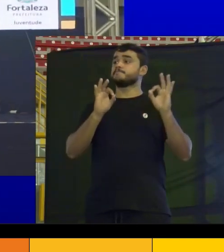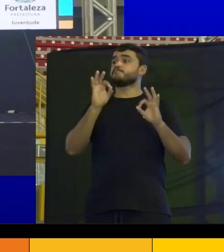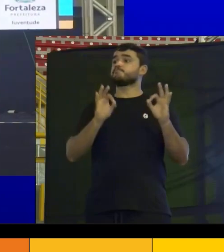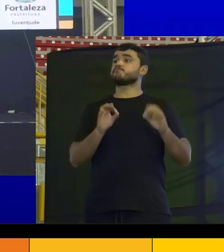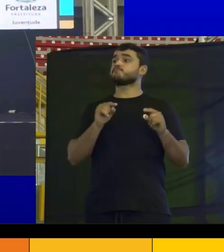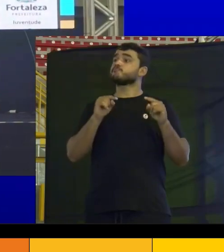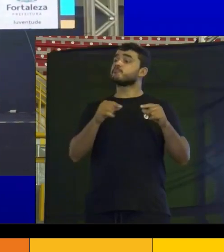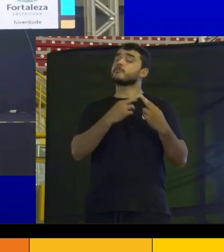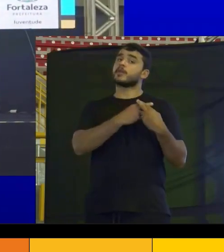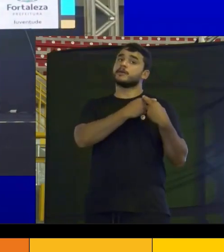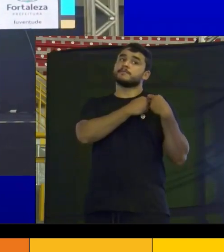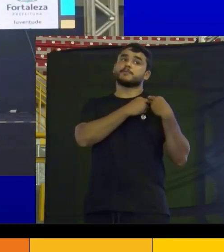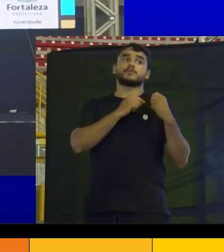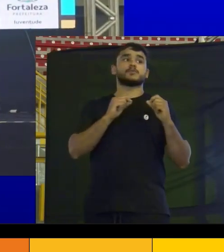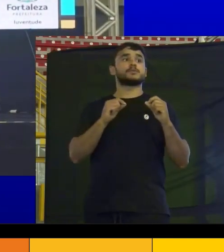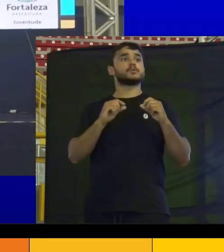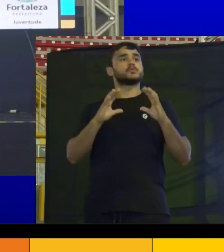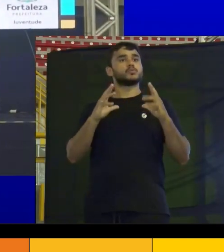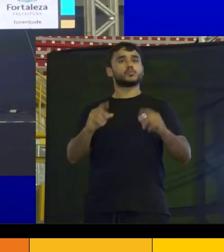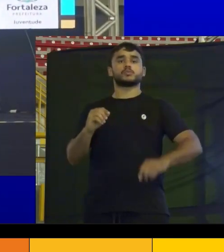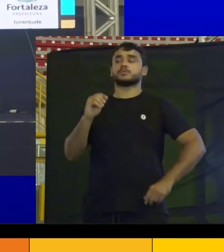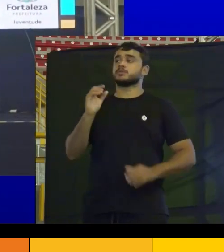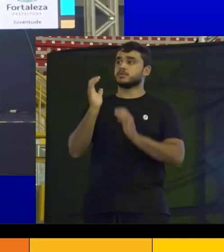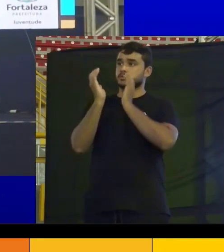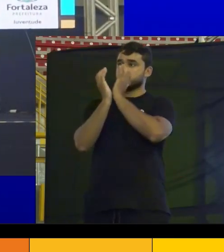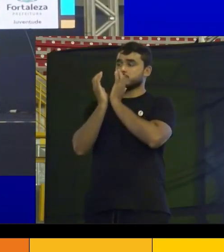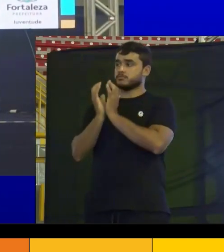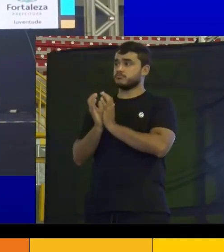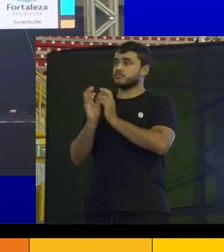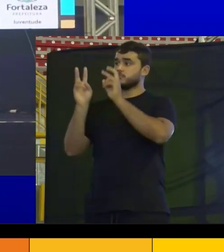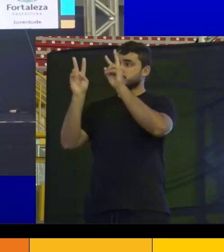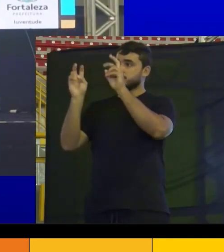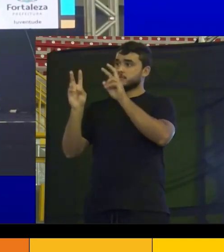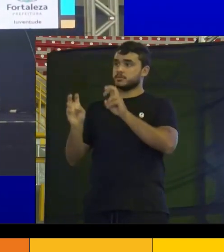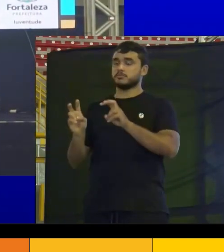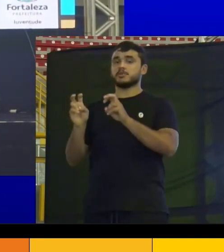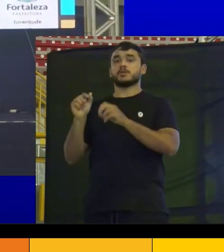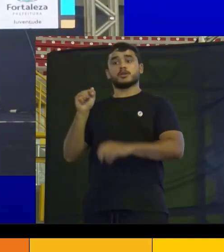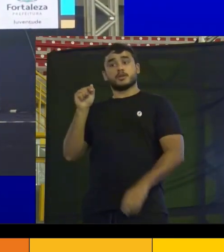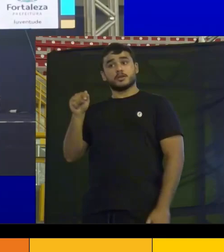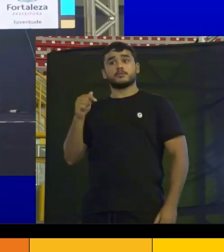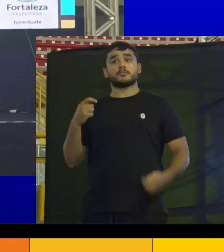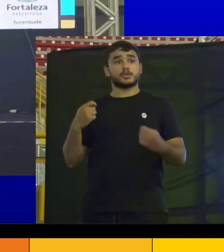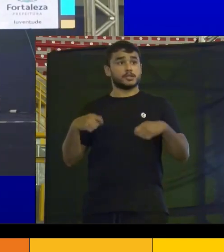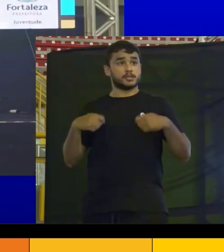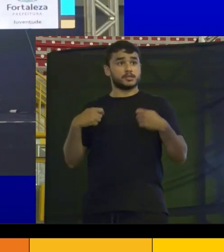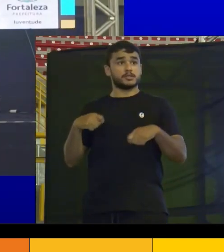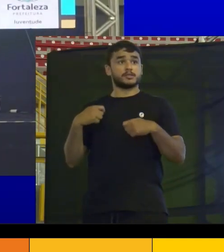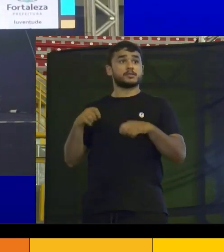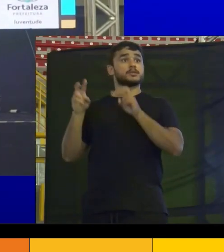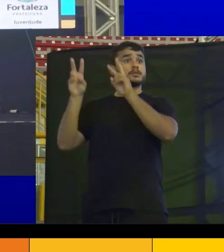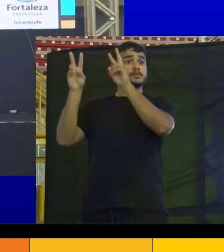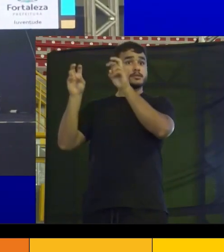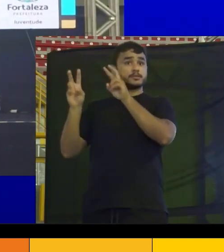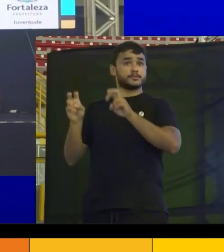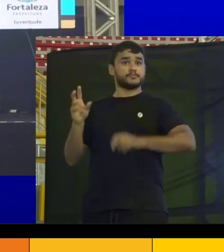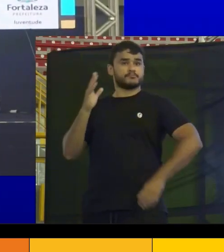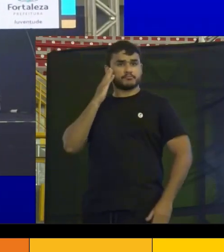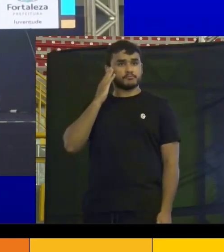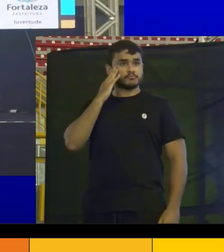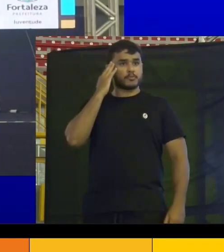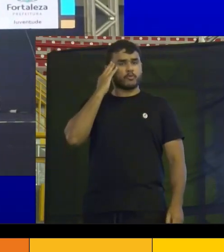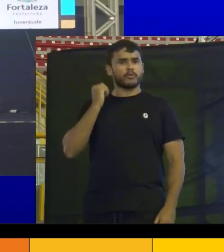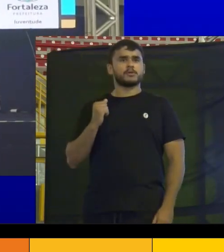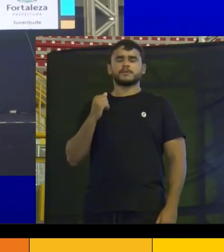em cima de competências e habilidades. Professor, eu preciso